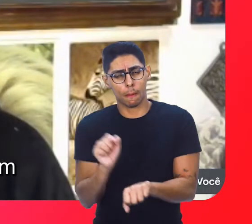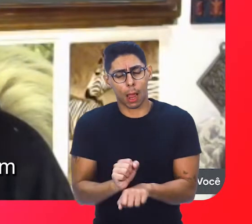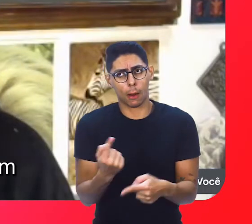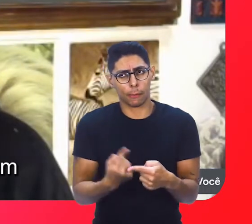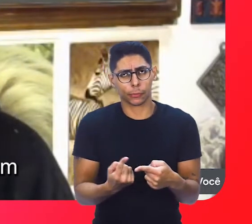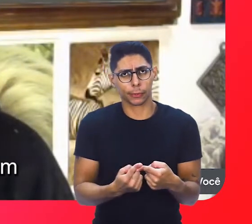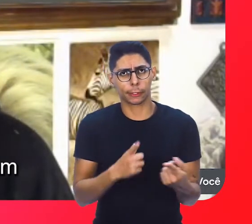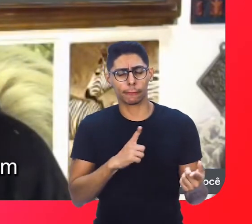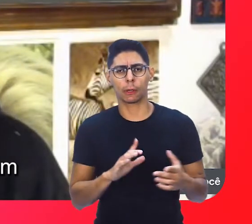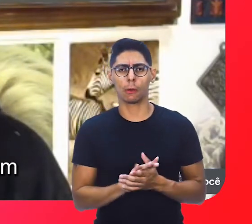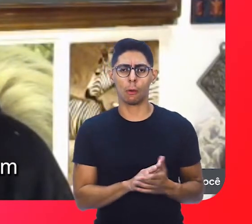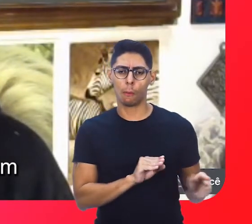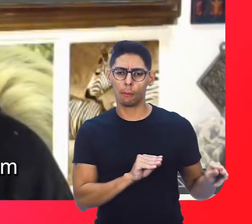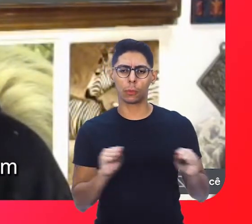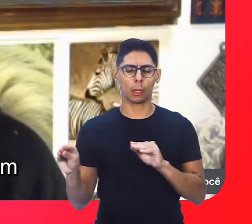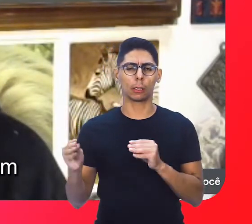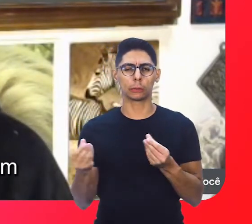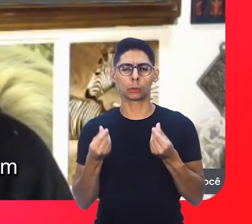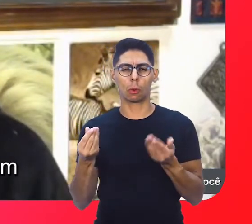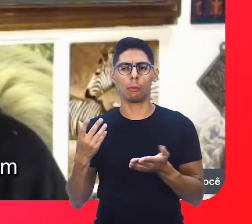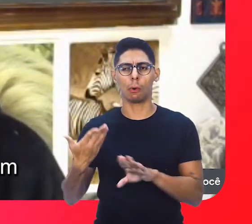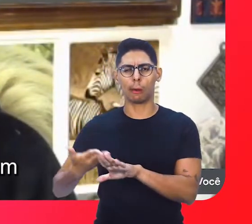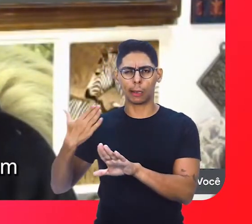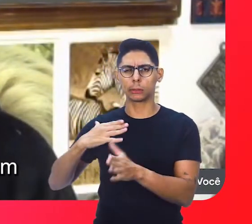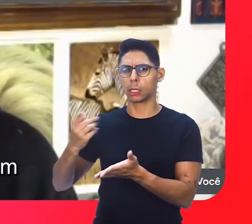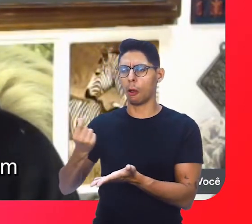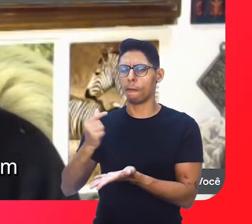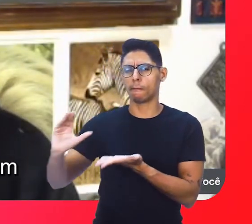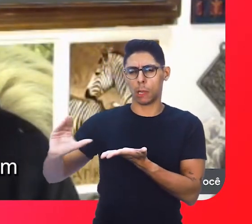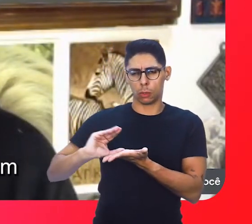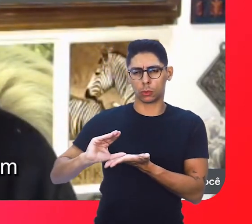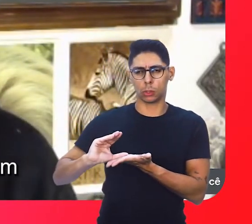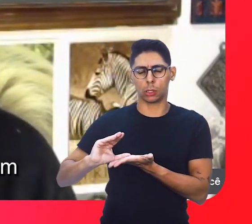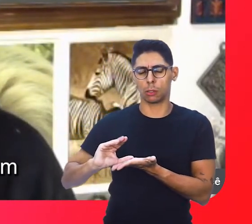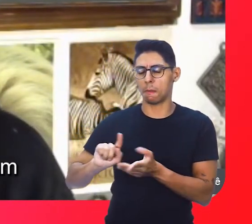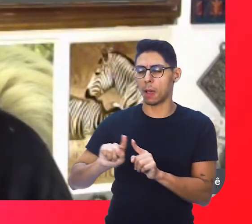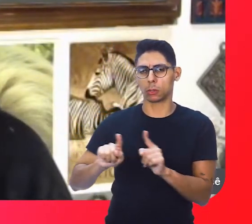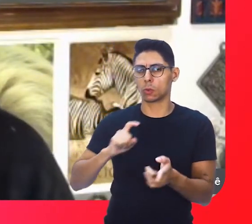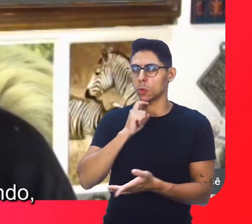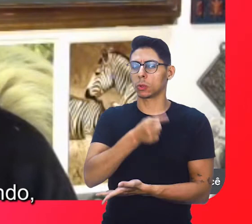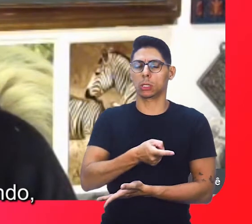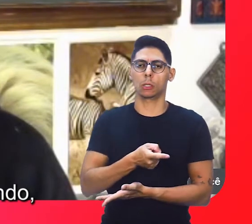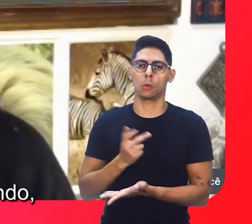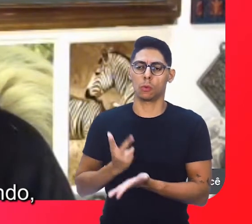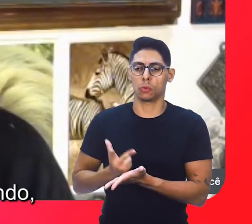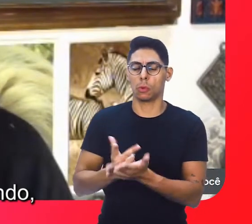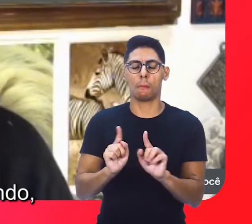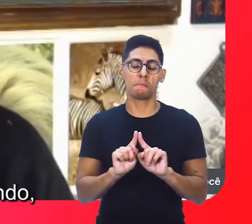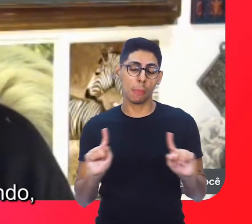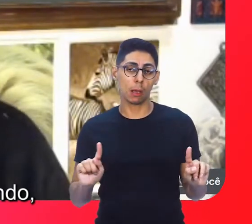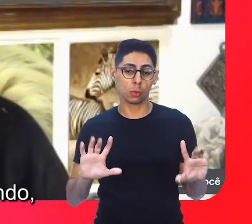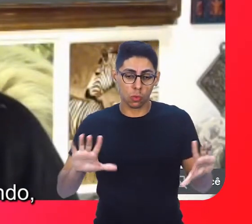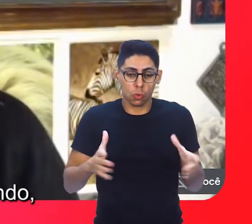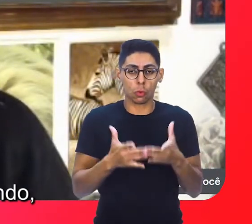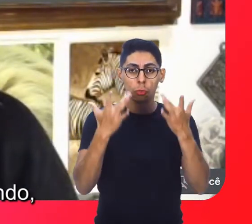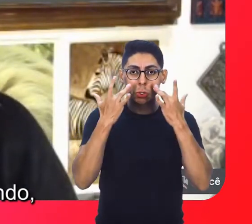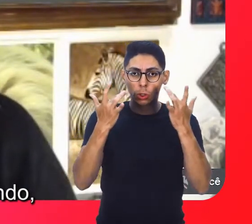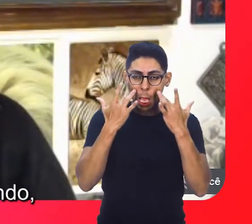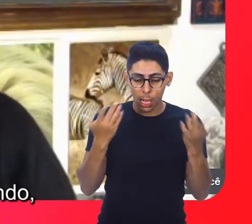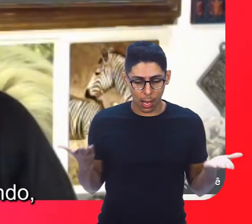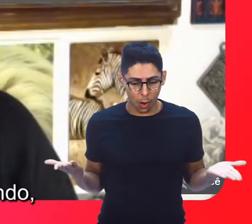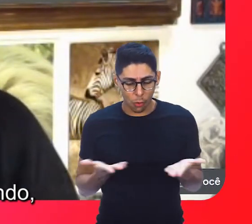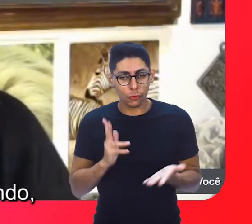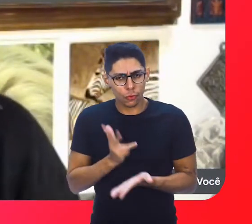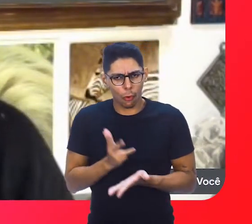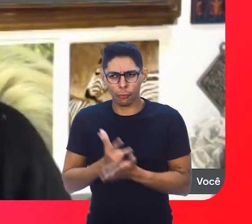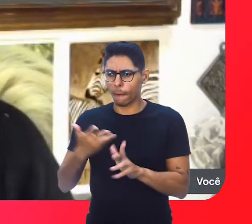uma mudança na questão do patrocínio que eles tinham, a gente não continuou. Mas o grupo de teatro até hoje é uma referência